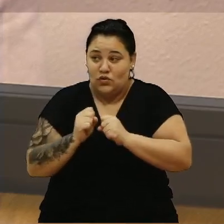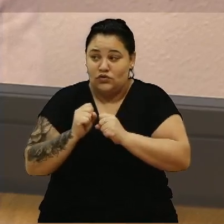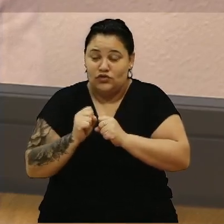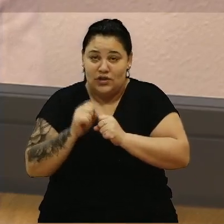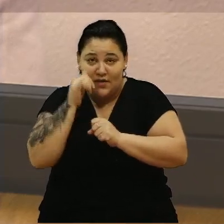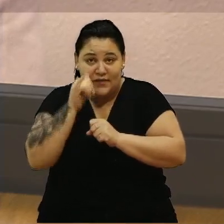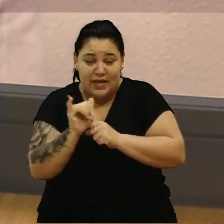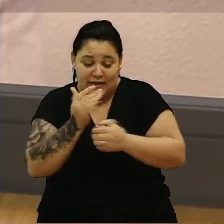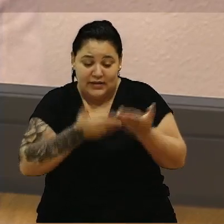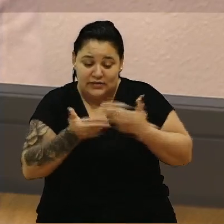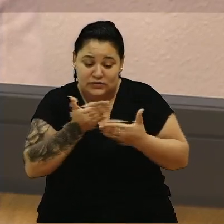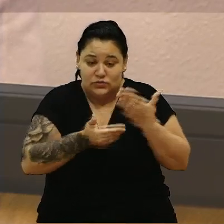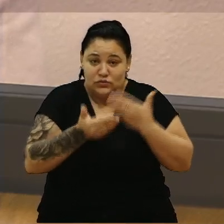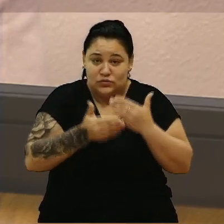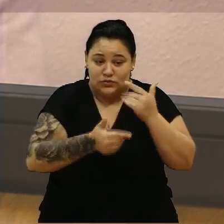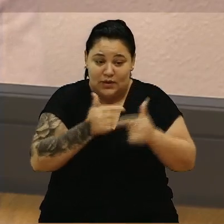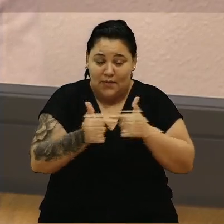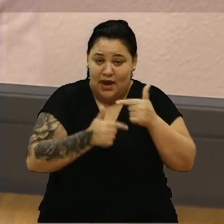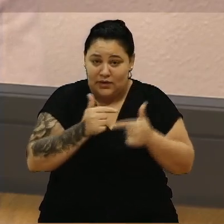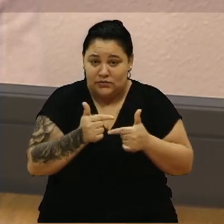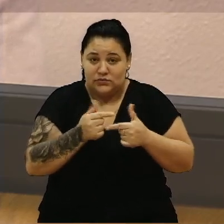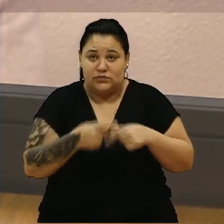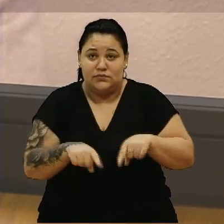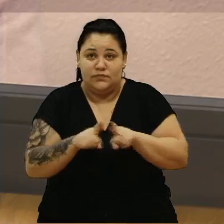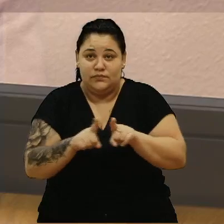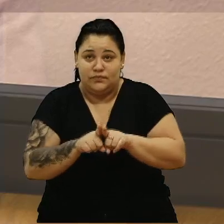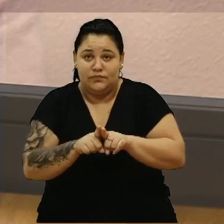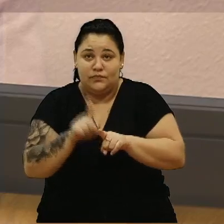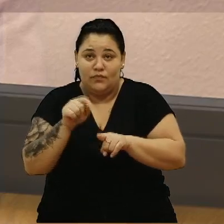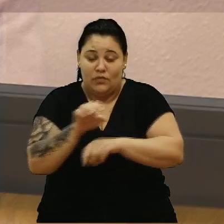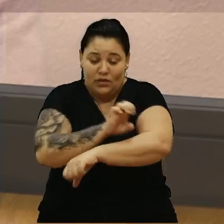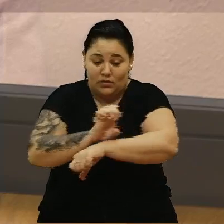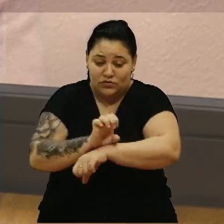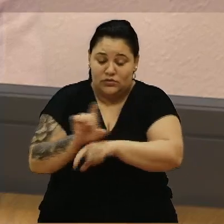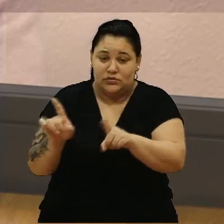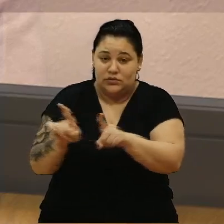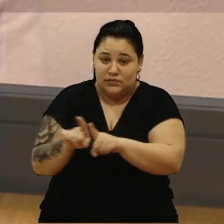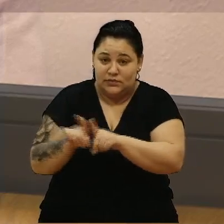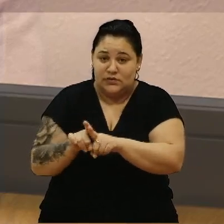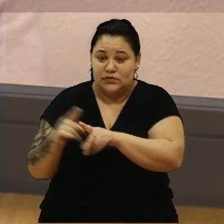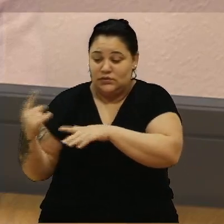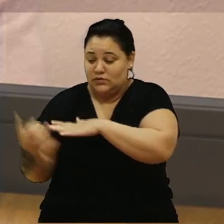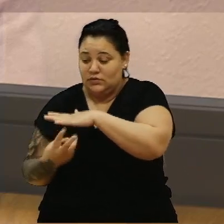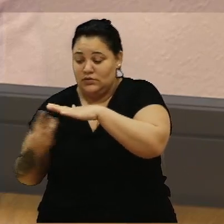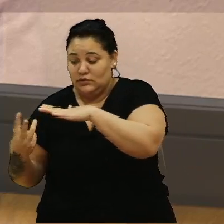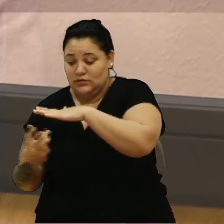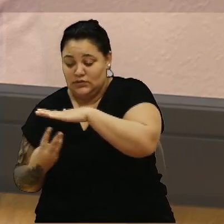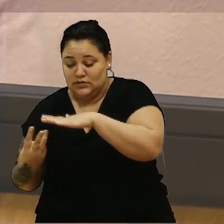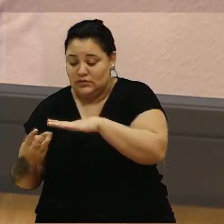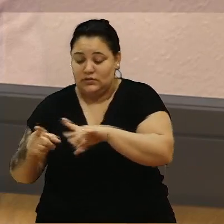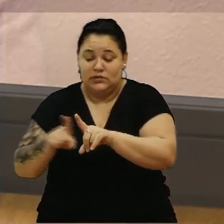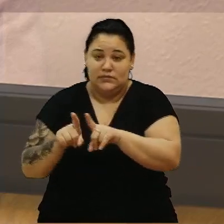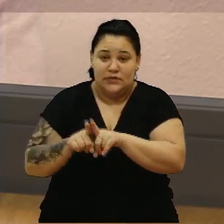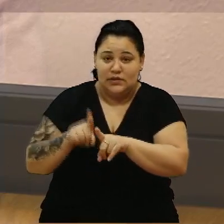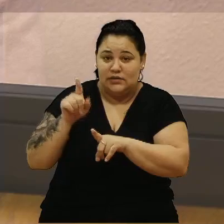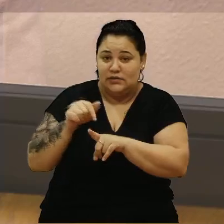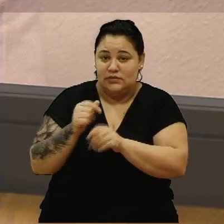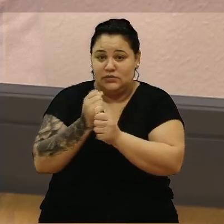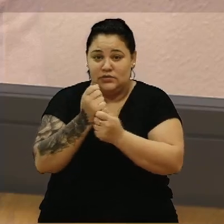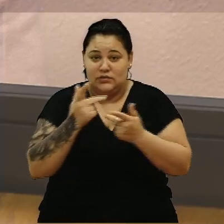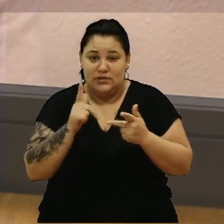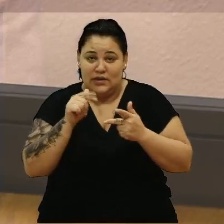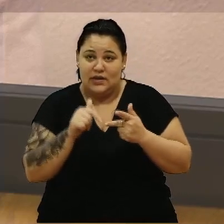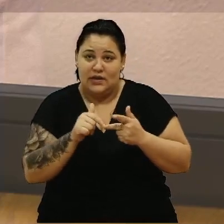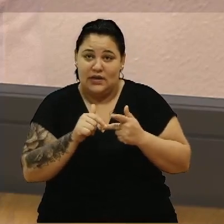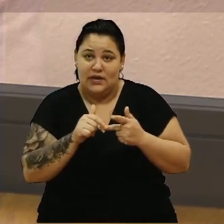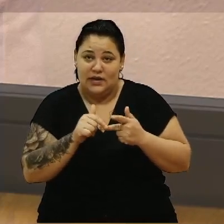os trabalhadores e trabalhadoras, né, desde dos estagiários, como a senhora falou, terceirizados, os vereadores, enfim. Então vai ser uma temática que vai vir